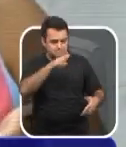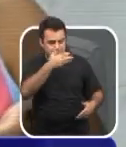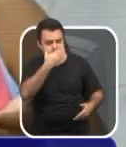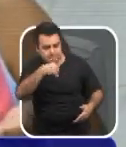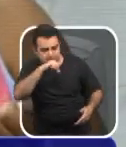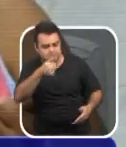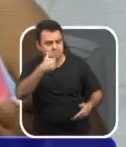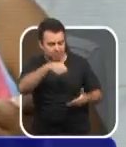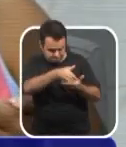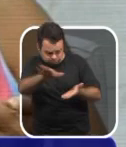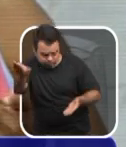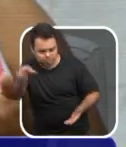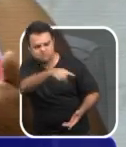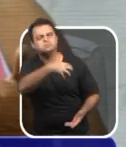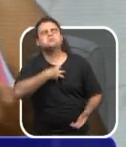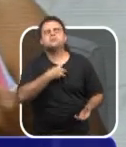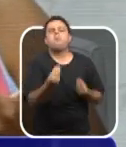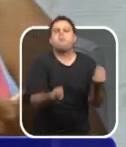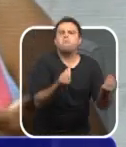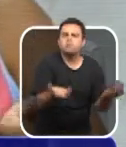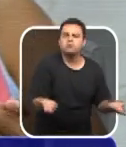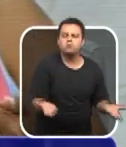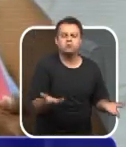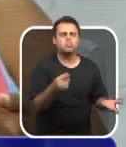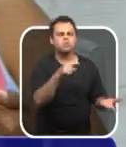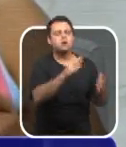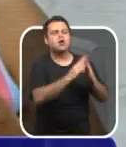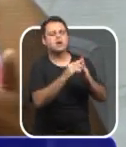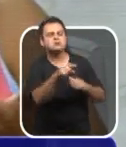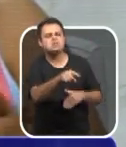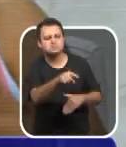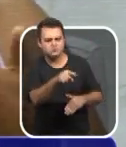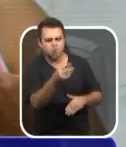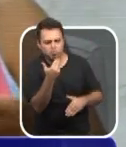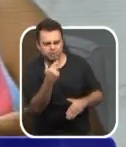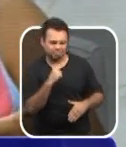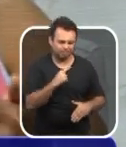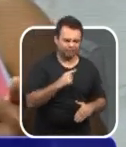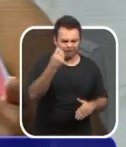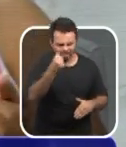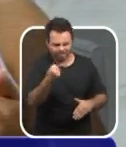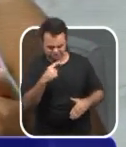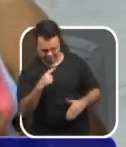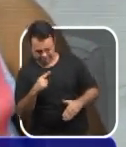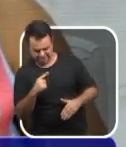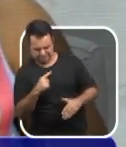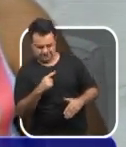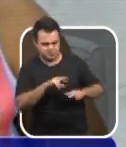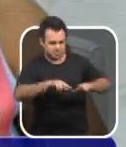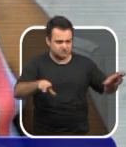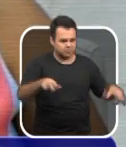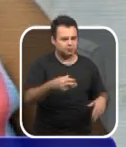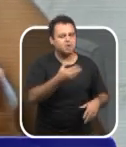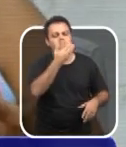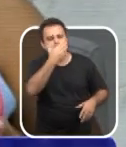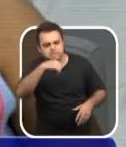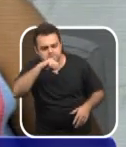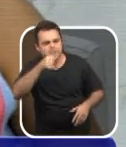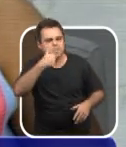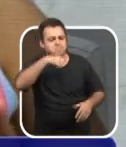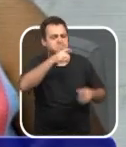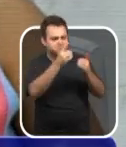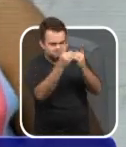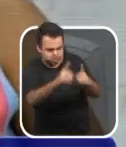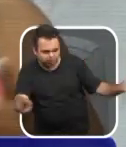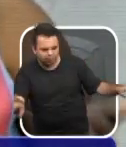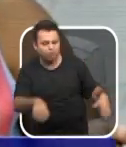do pai, da mãe? O que faltou na sua casa? A comida, o leite... né? A separação